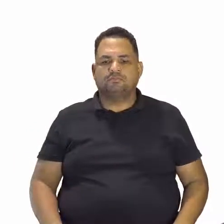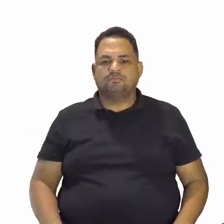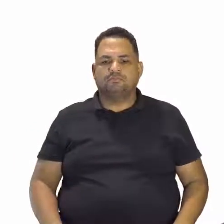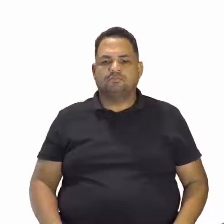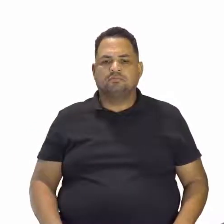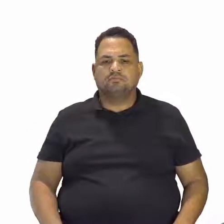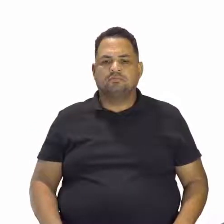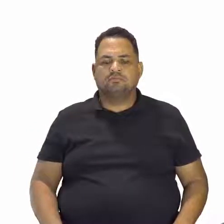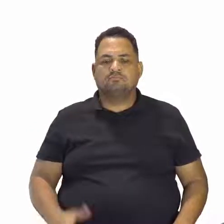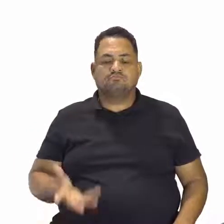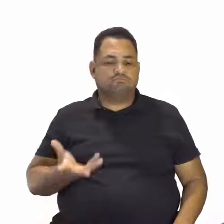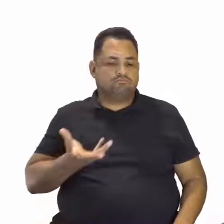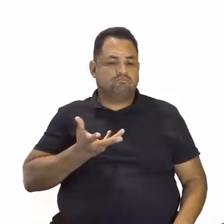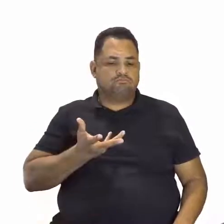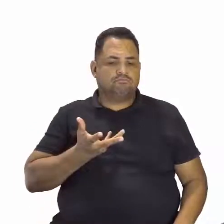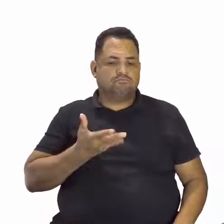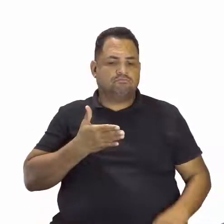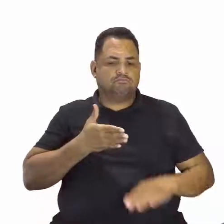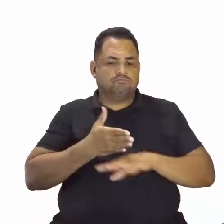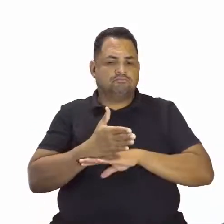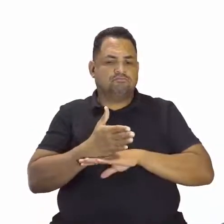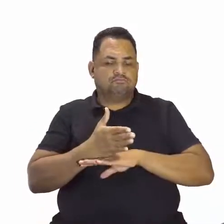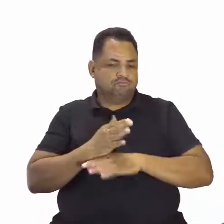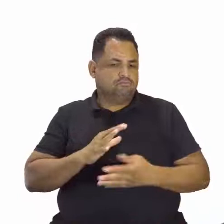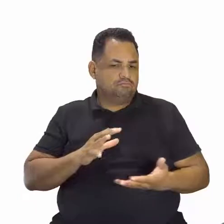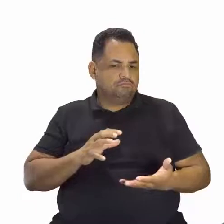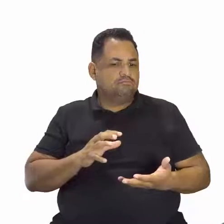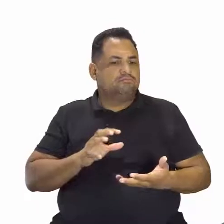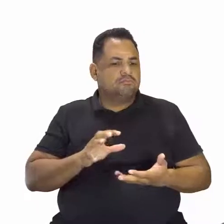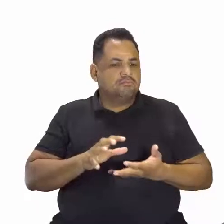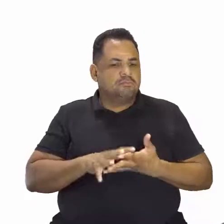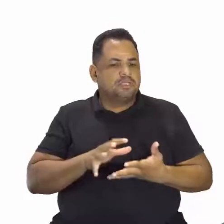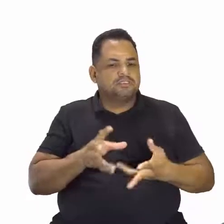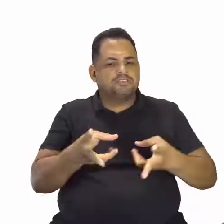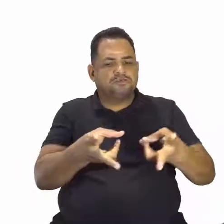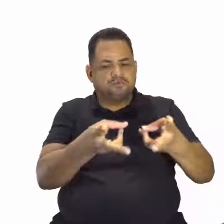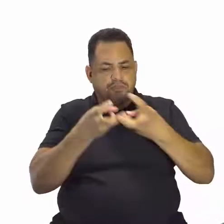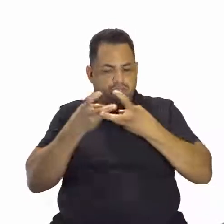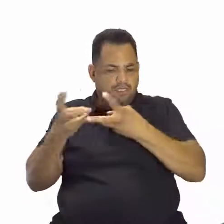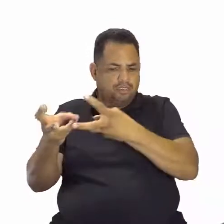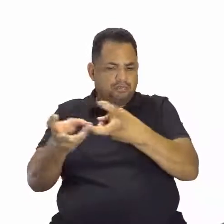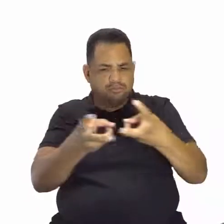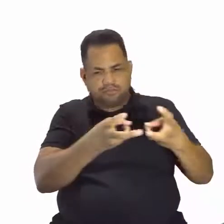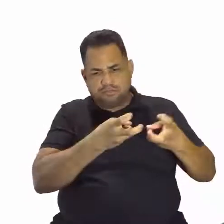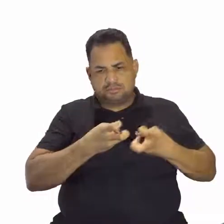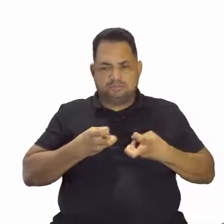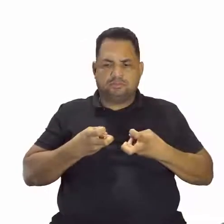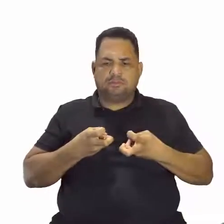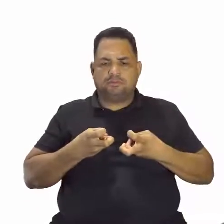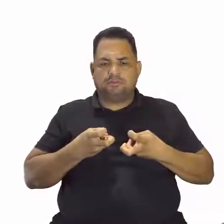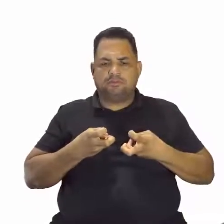Eles querem só entrar aqui para usufruir da floresta,